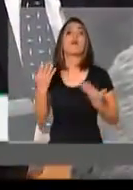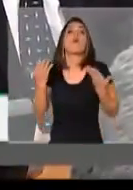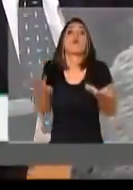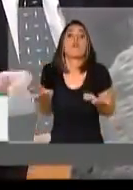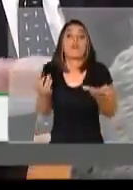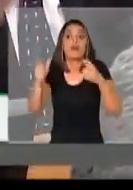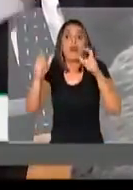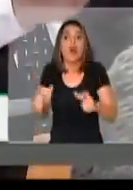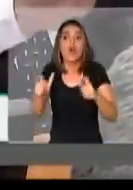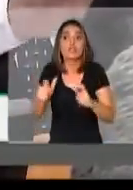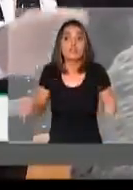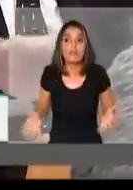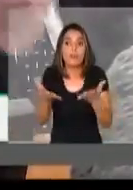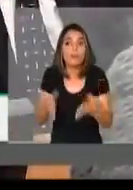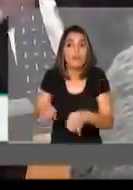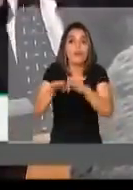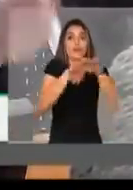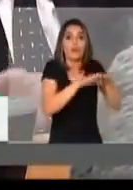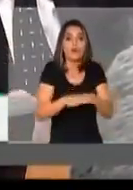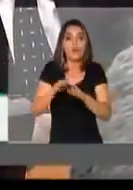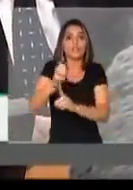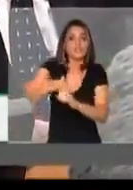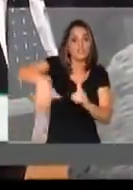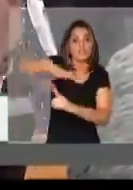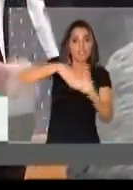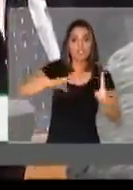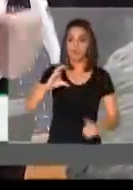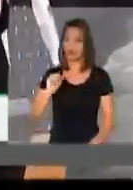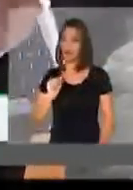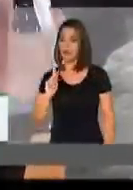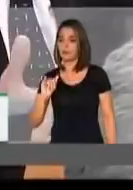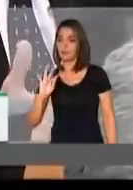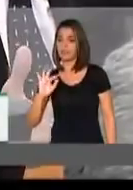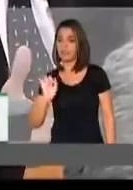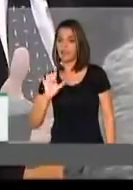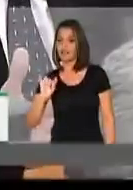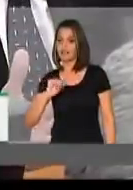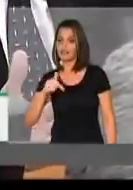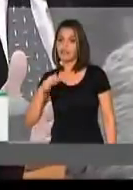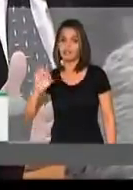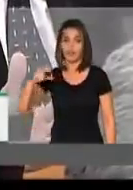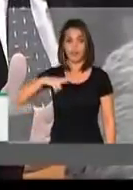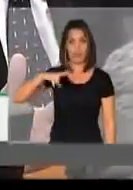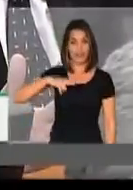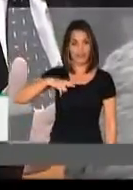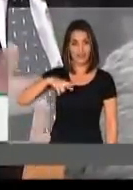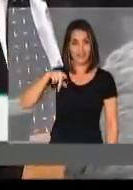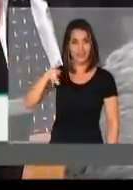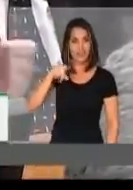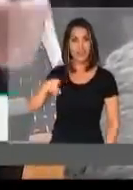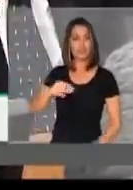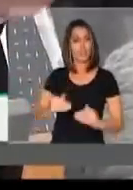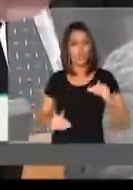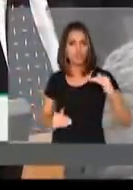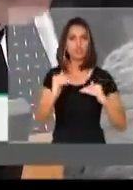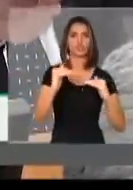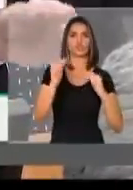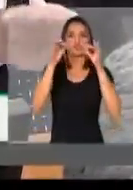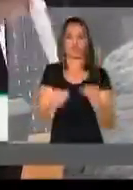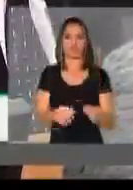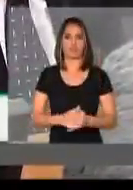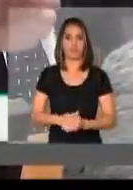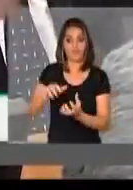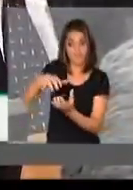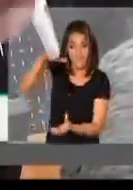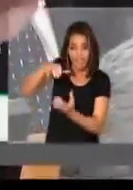igualdade social. Me diga um lugar que capitalização trouxe mais justiça. A desigualdade é menor entre